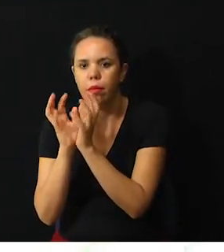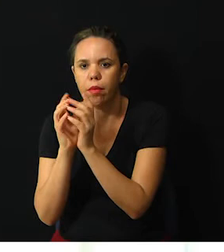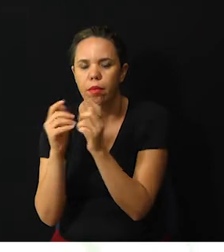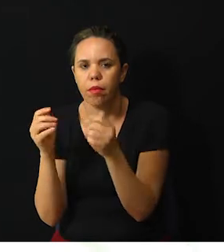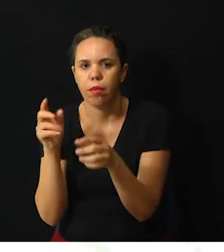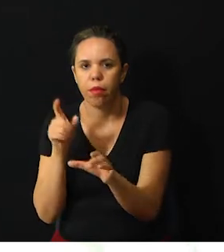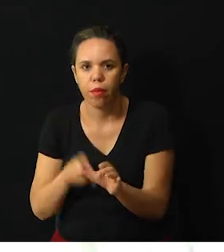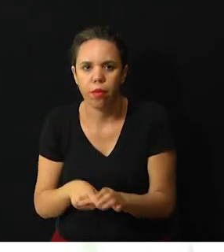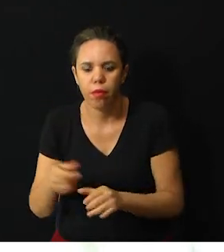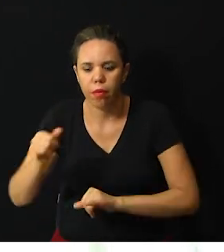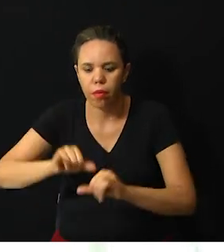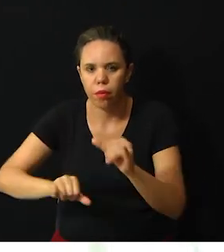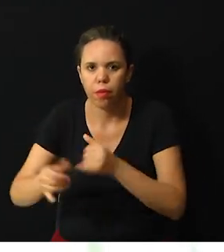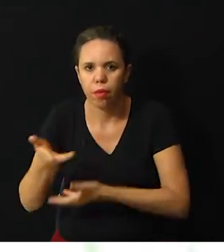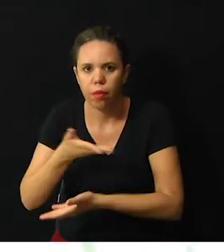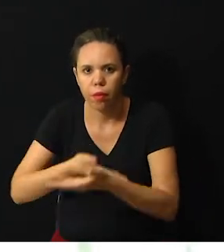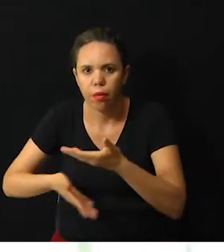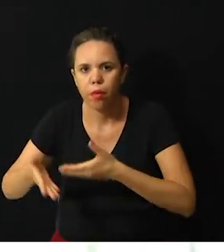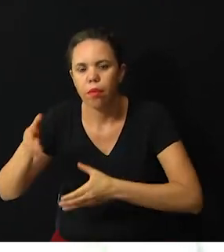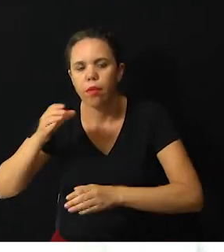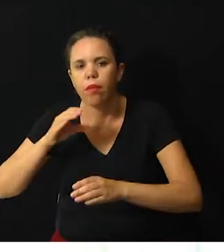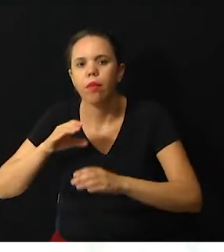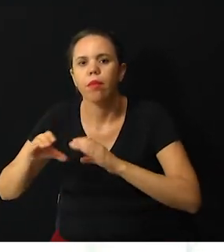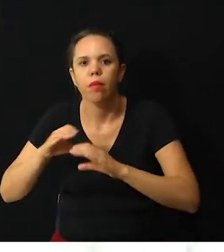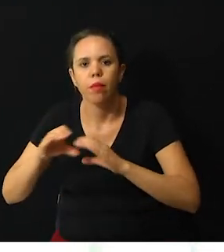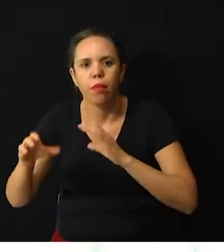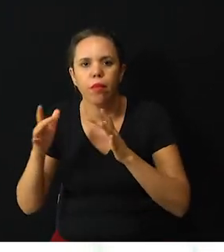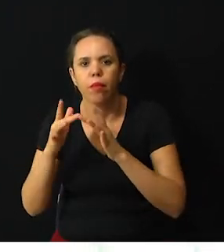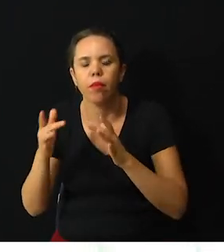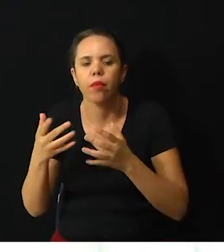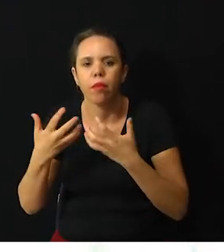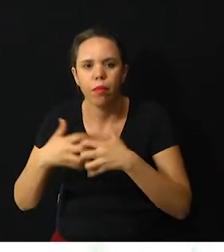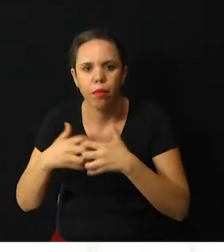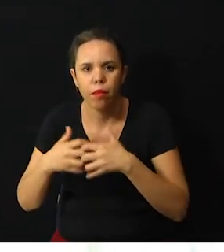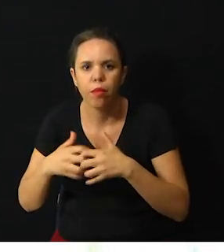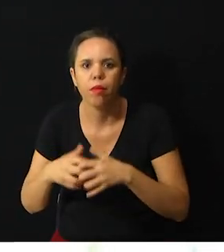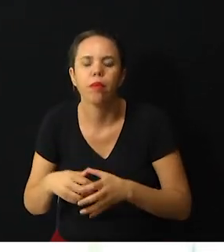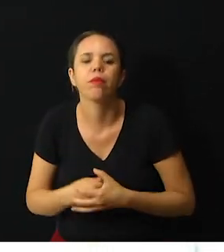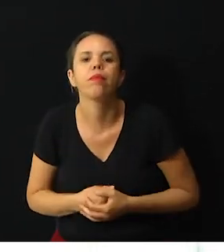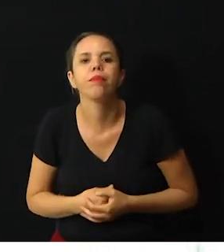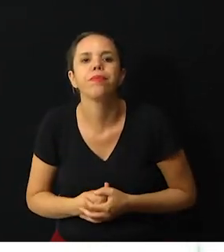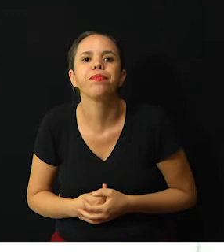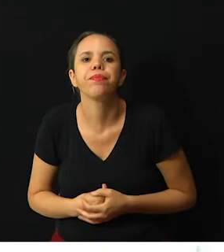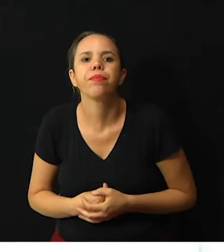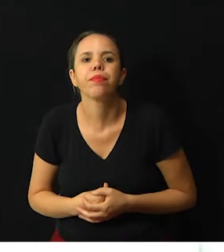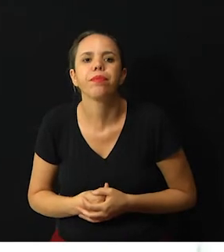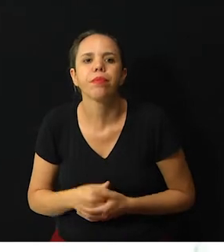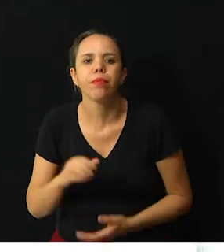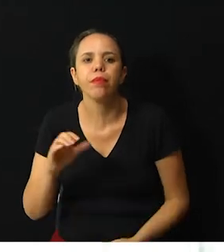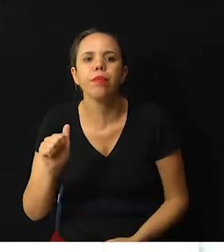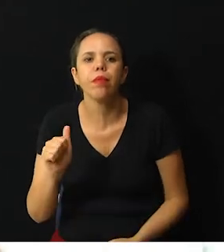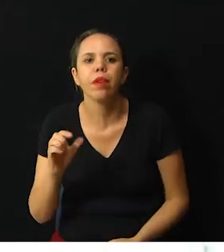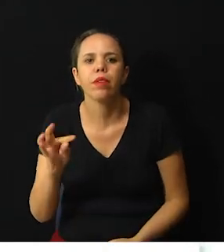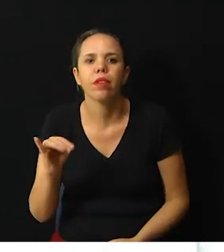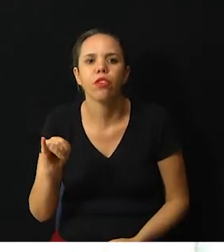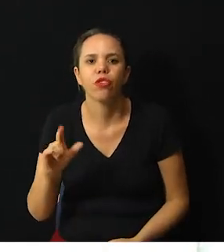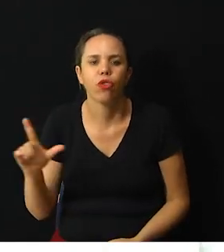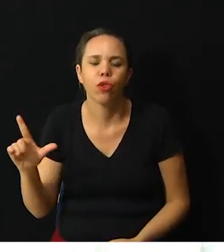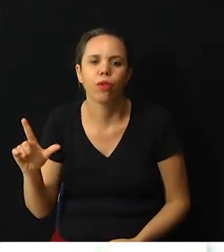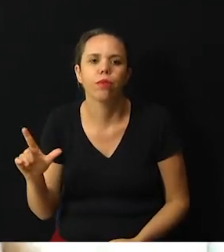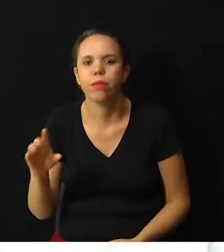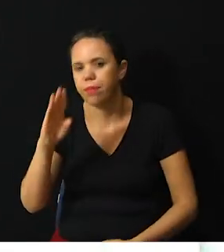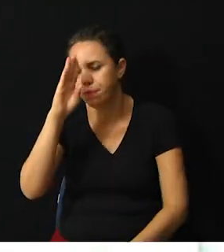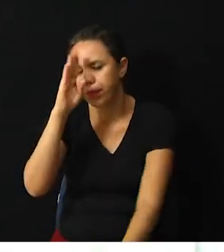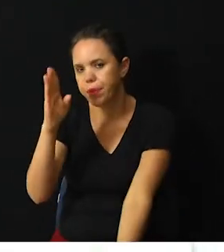substâncias químicas andando de um lado para o outro para que essa rede toda funcione. Então, a acetilcolina é uma das